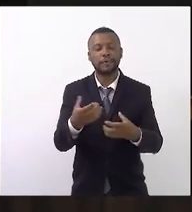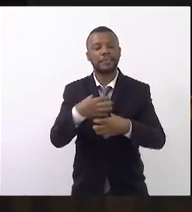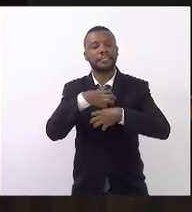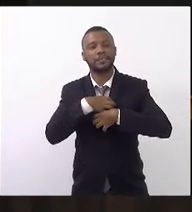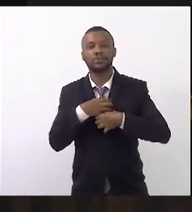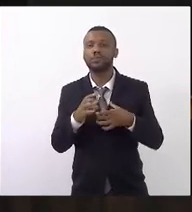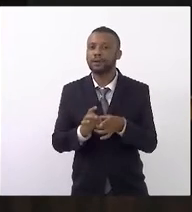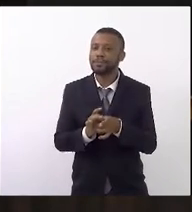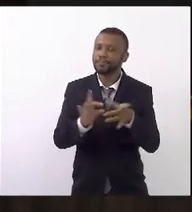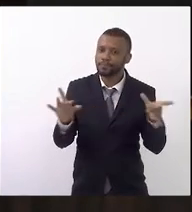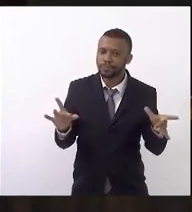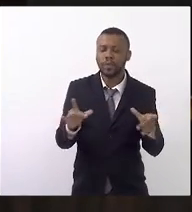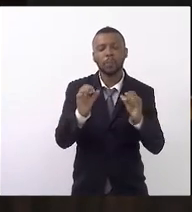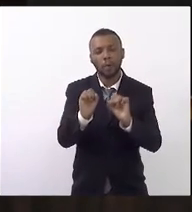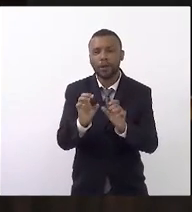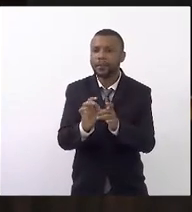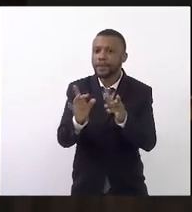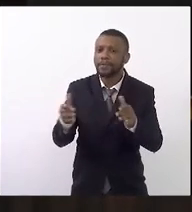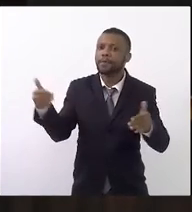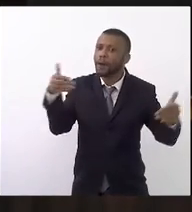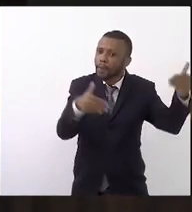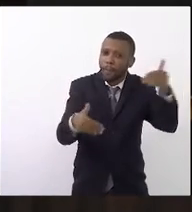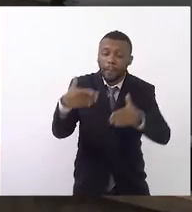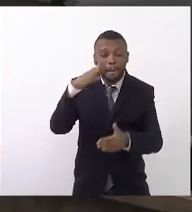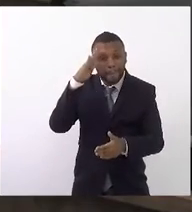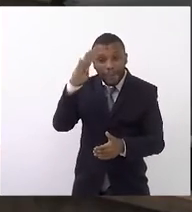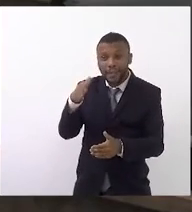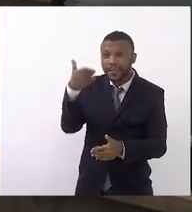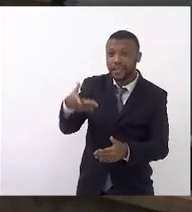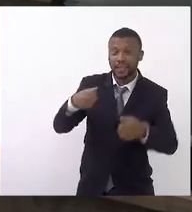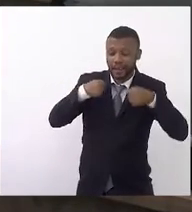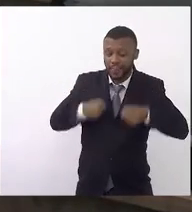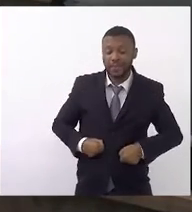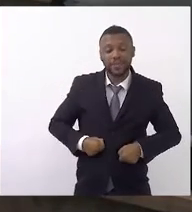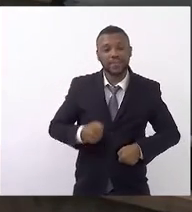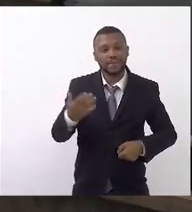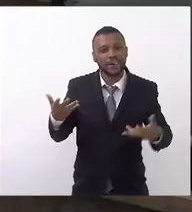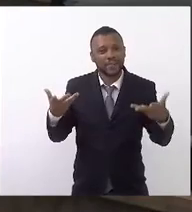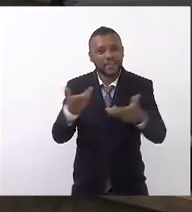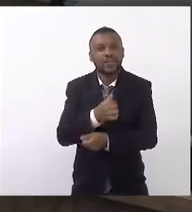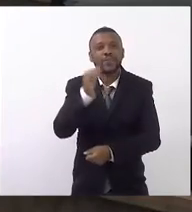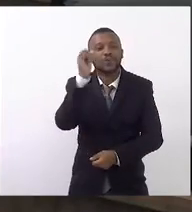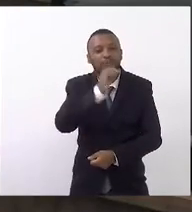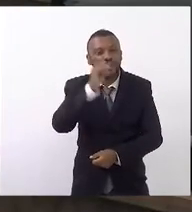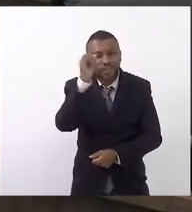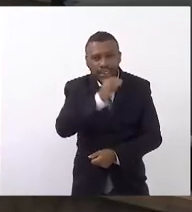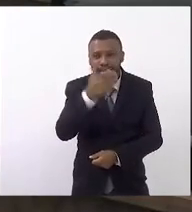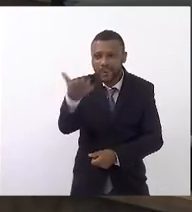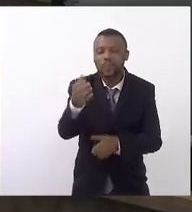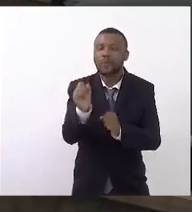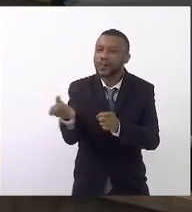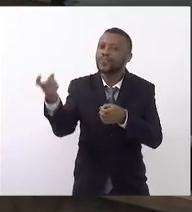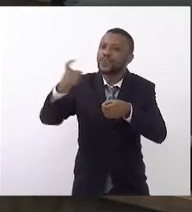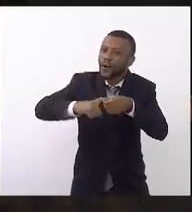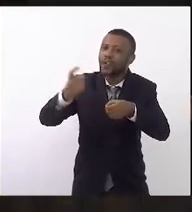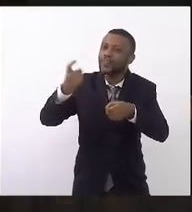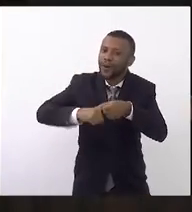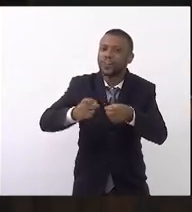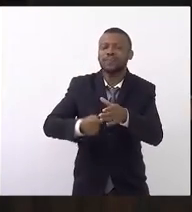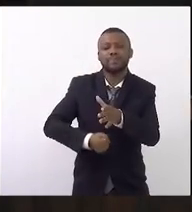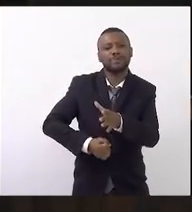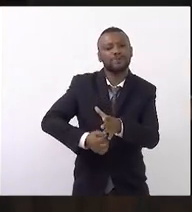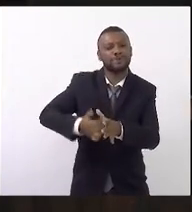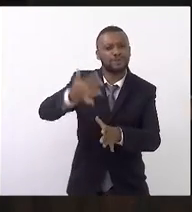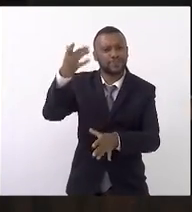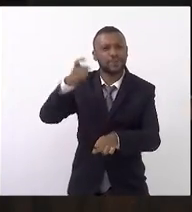e venham quantas vezes quiser, ainda mais com essa camisa maravilhosa do Fluminense, meu filho. Você pode voltar aqui o tempo que